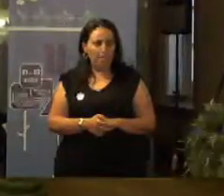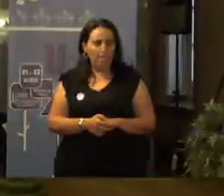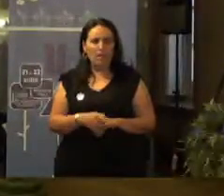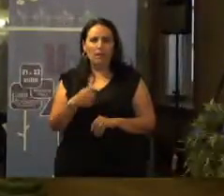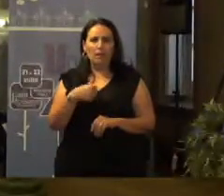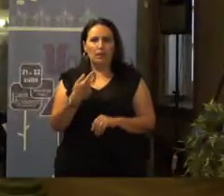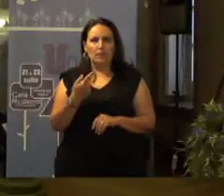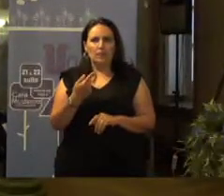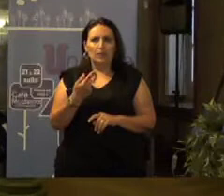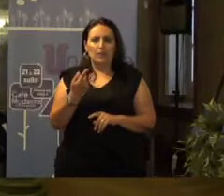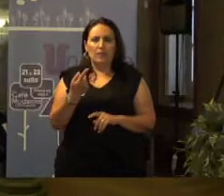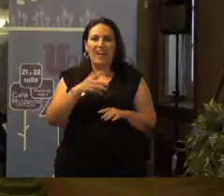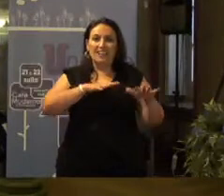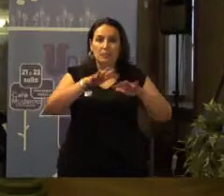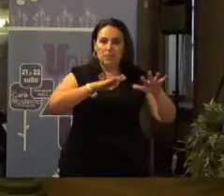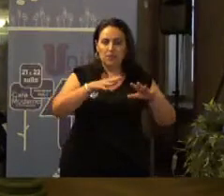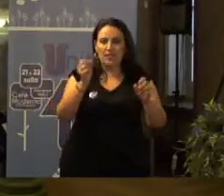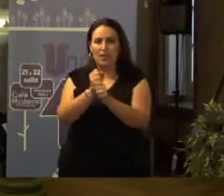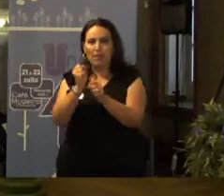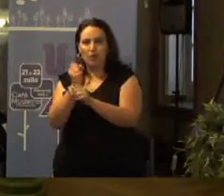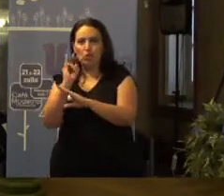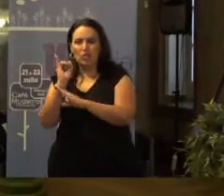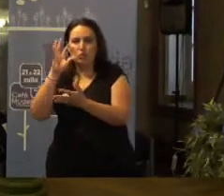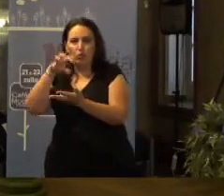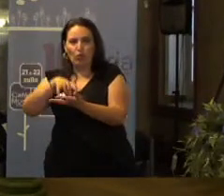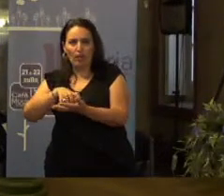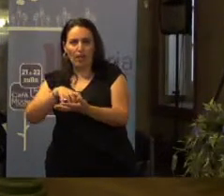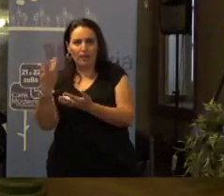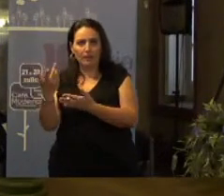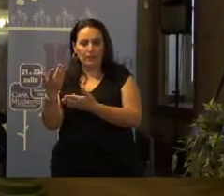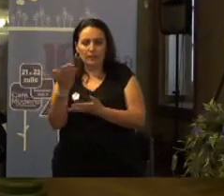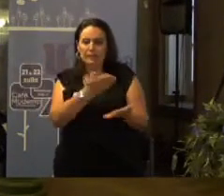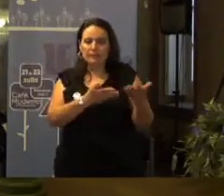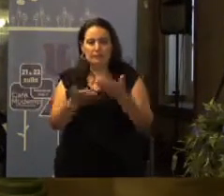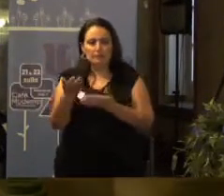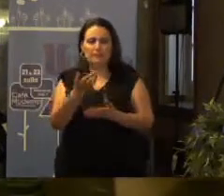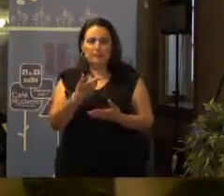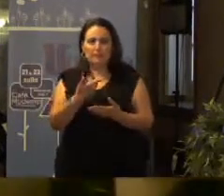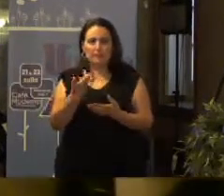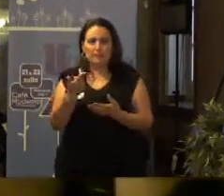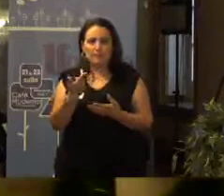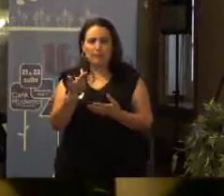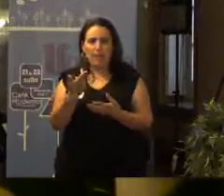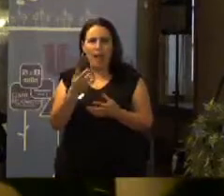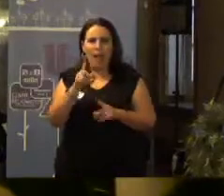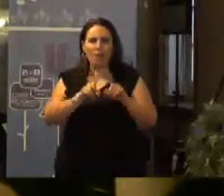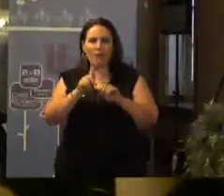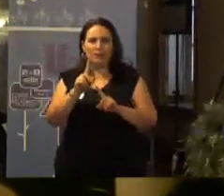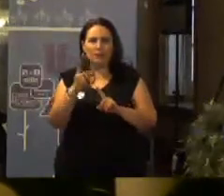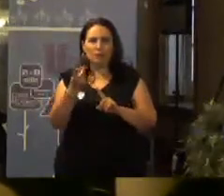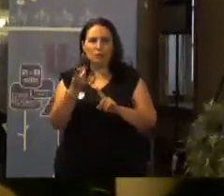Conciliar o ativismo com o trabalho institucional é, em cada contexto, uma questão tática.